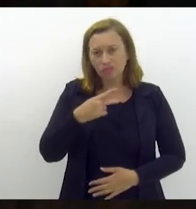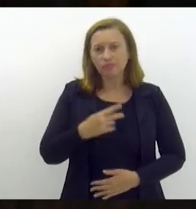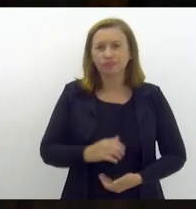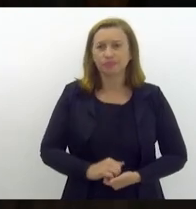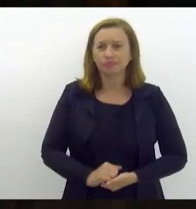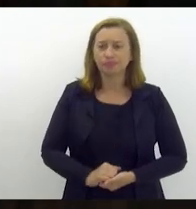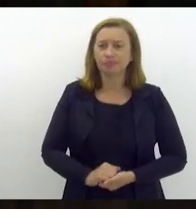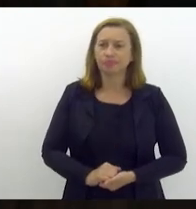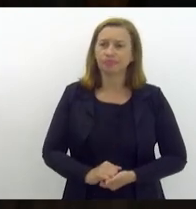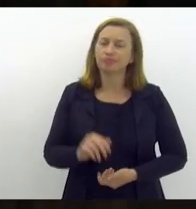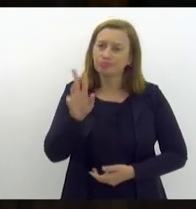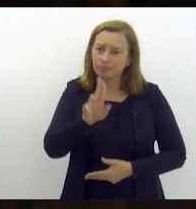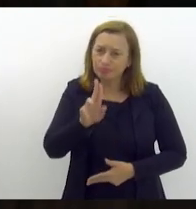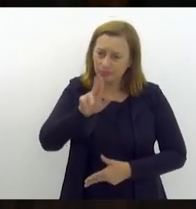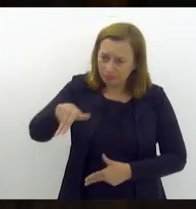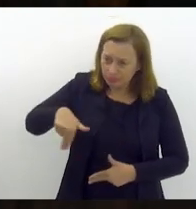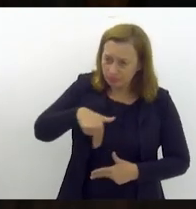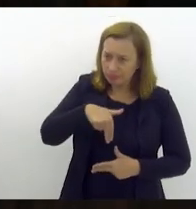o uso